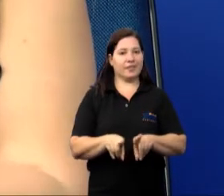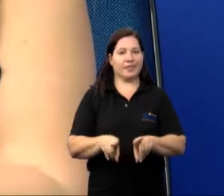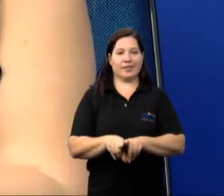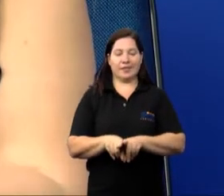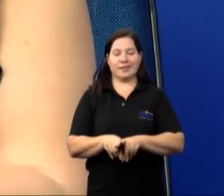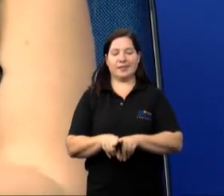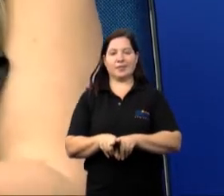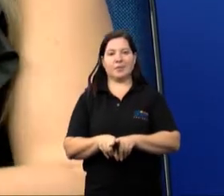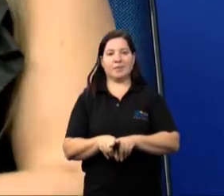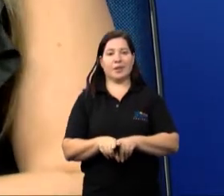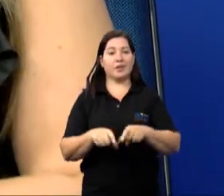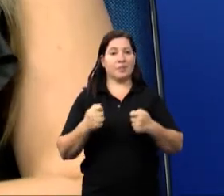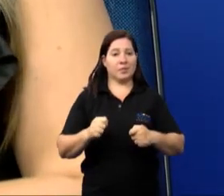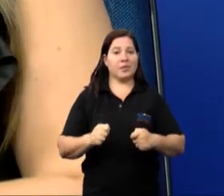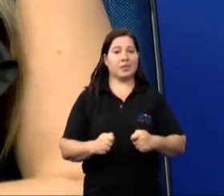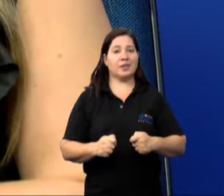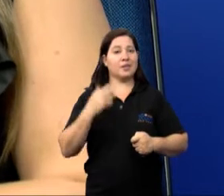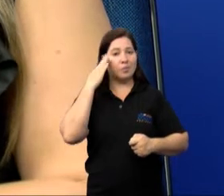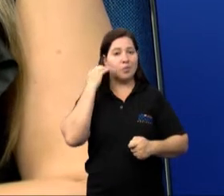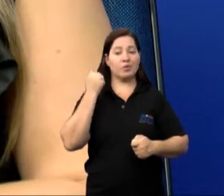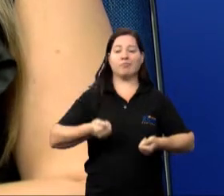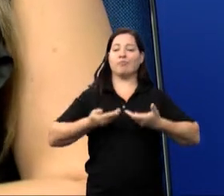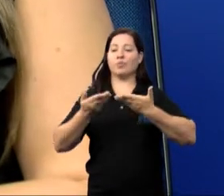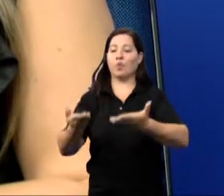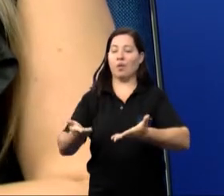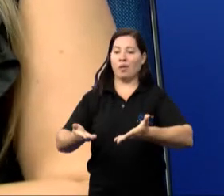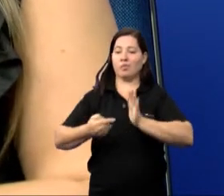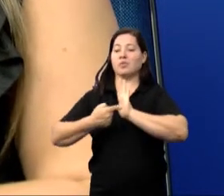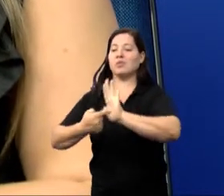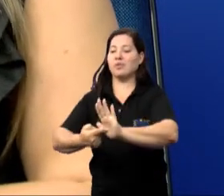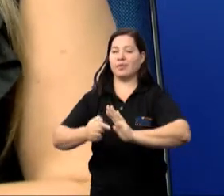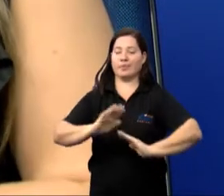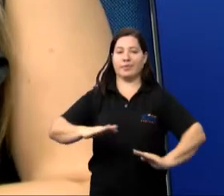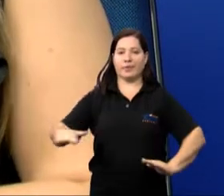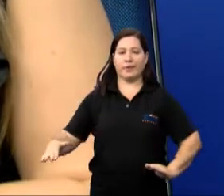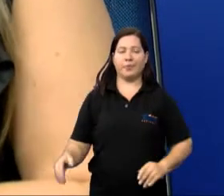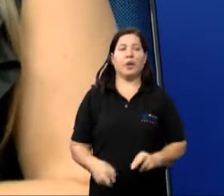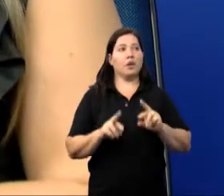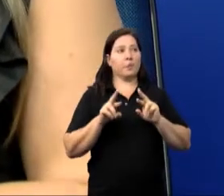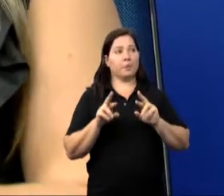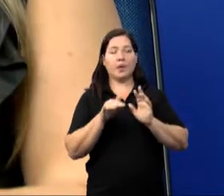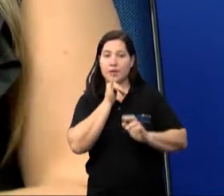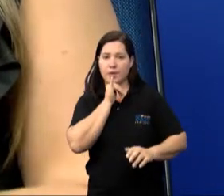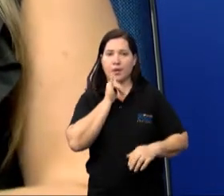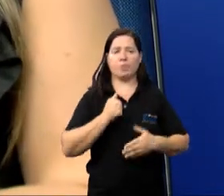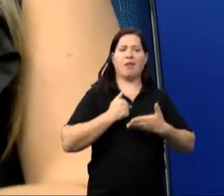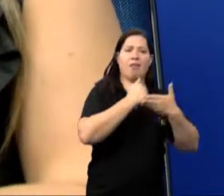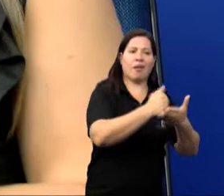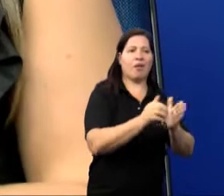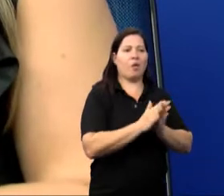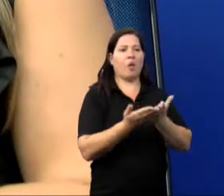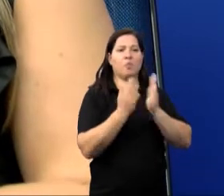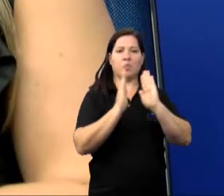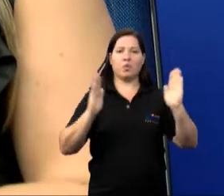nós estamos propondo às nossas crianças. Então, por exemplo, quando eu proponho a levá-la numa biblioteca, um museu,